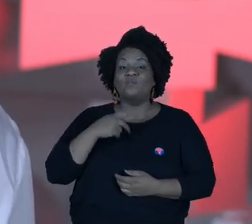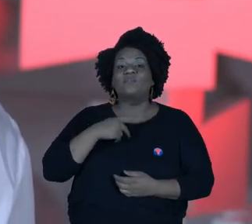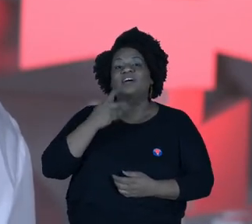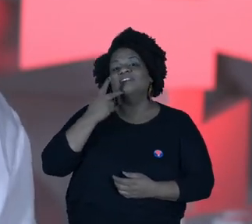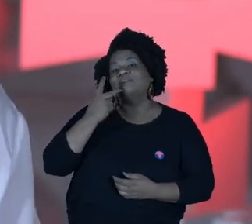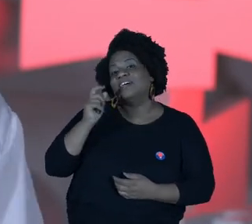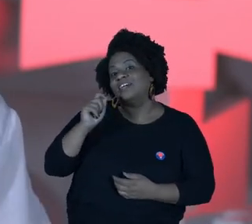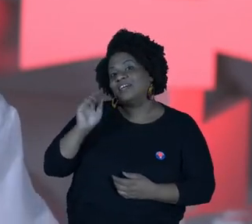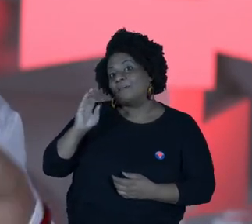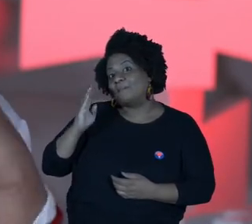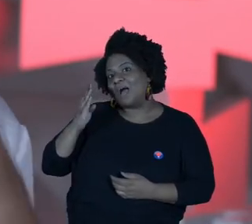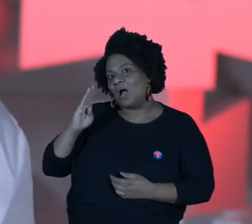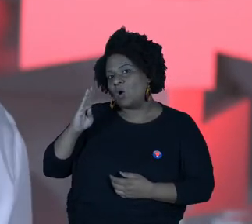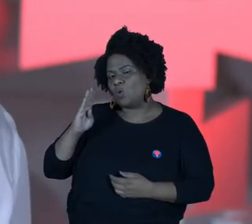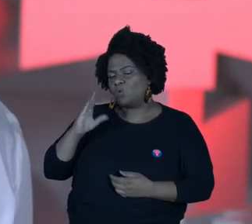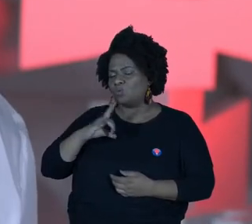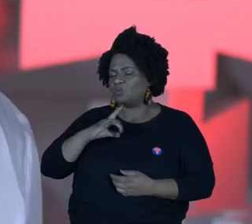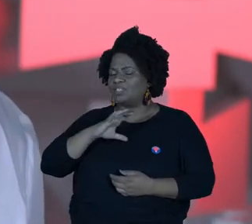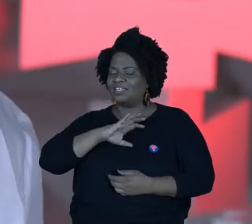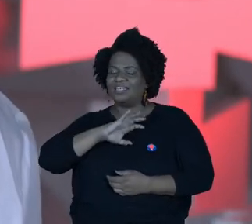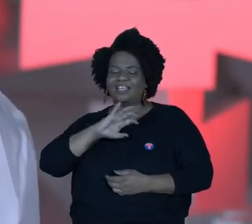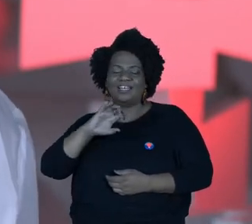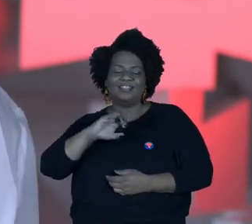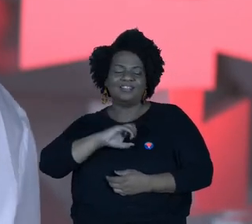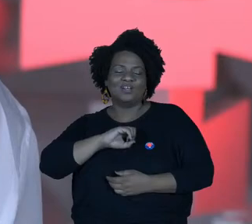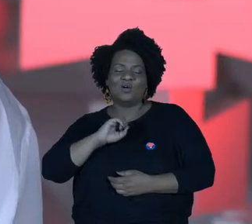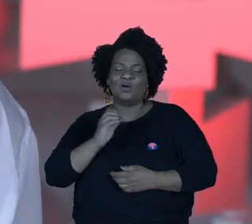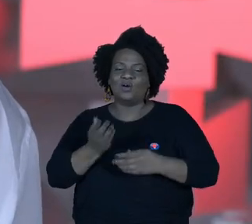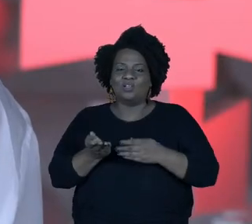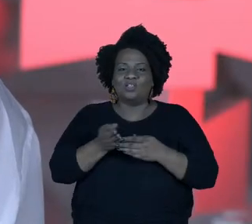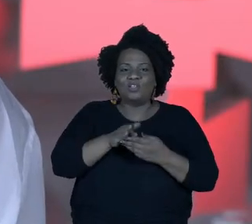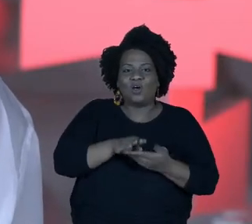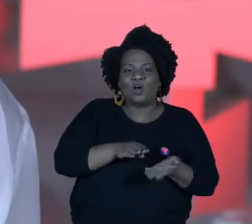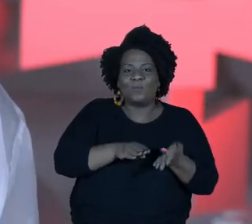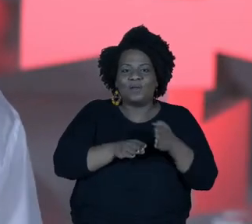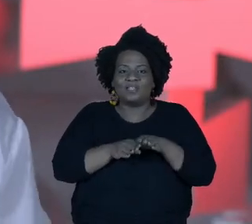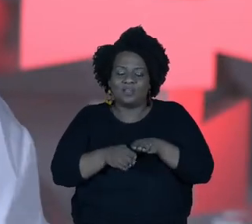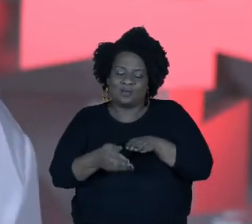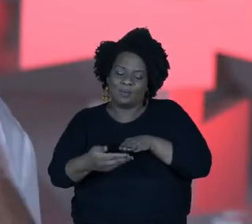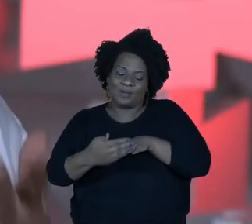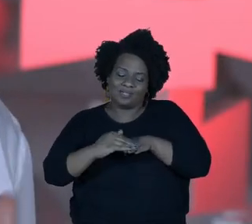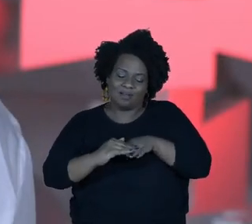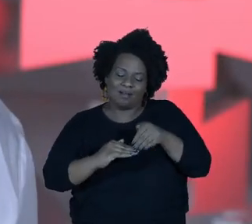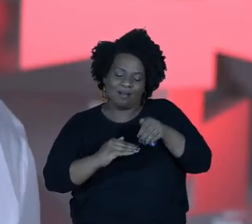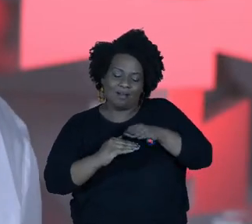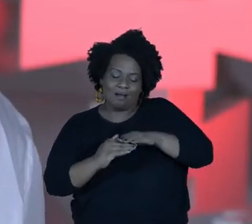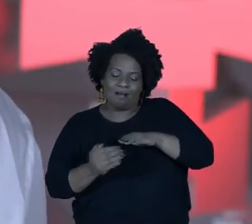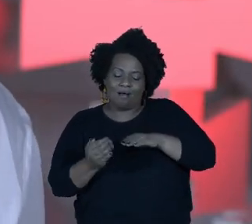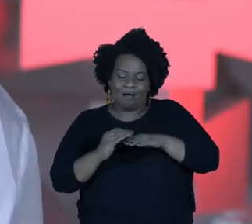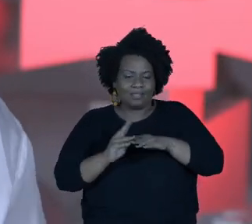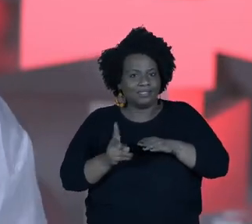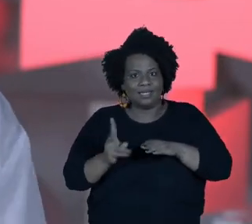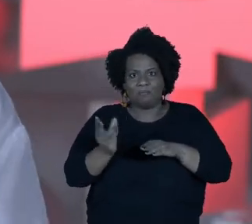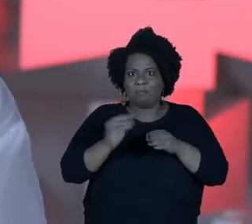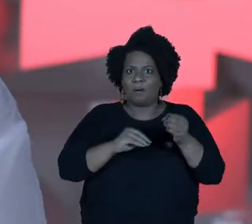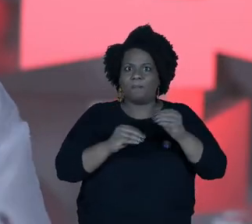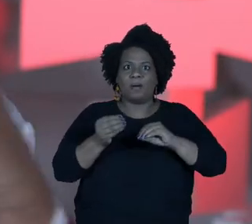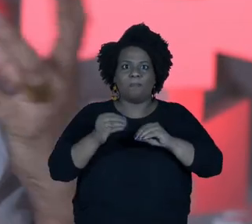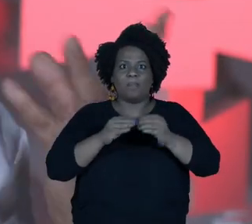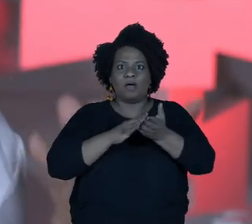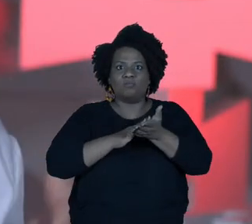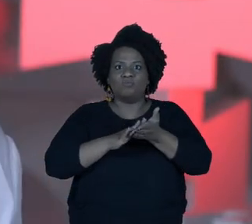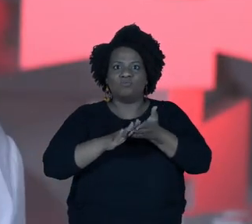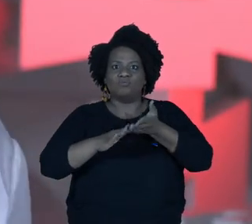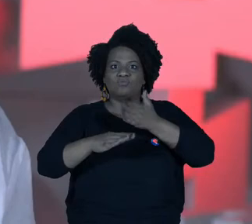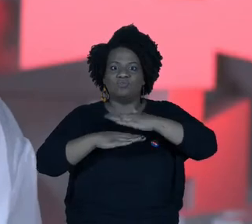desse barroco que é dobra sobre dobra, que é sempre excesso. Uma coisa desliza